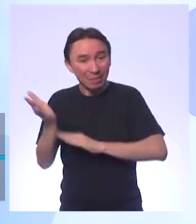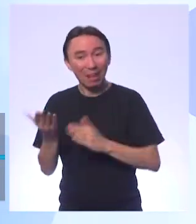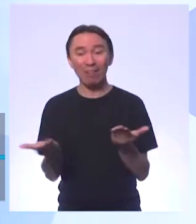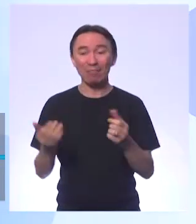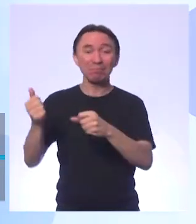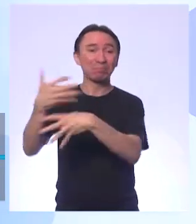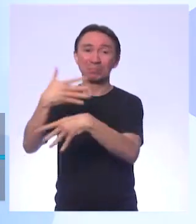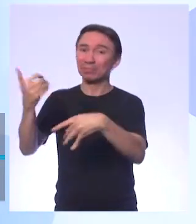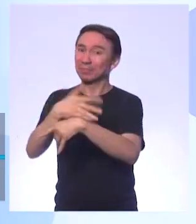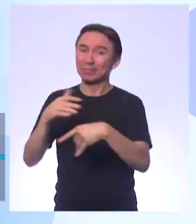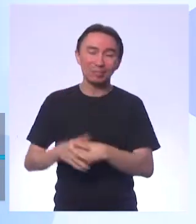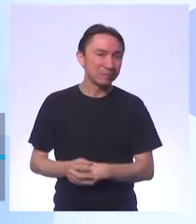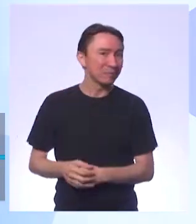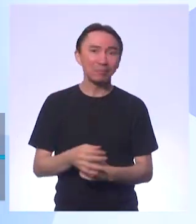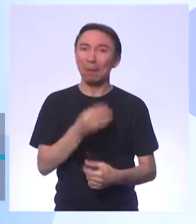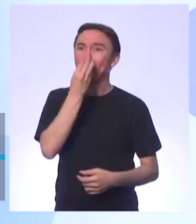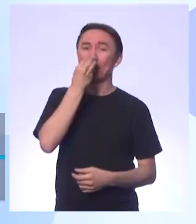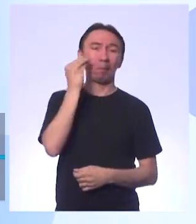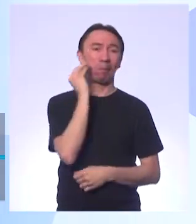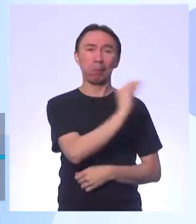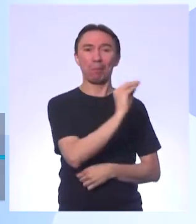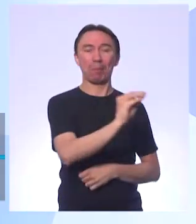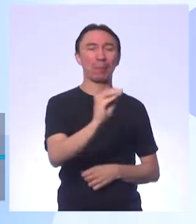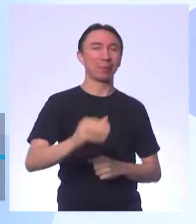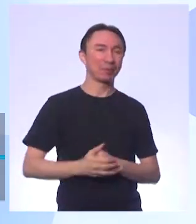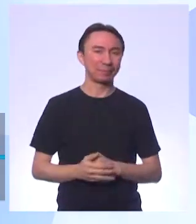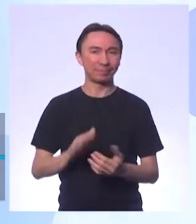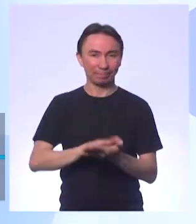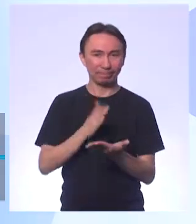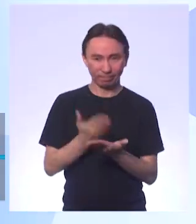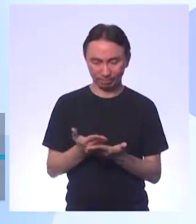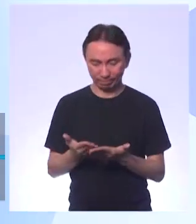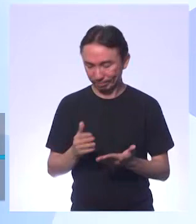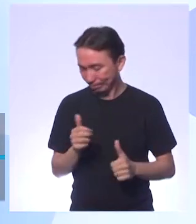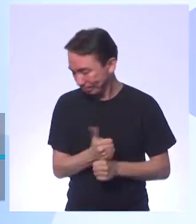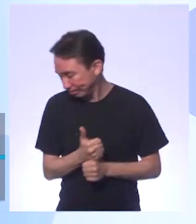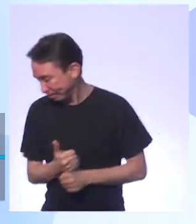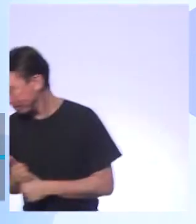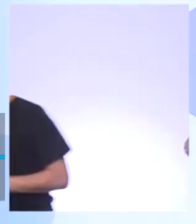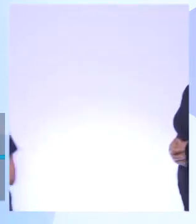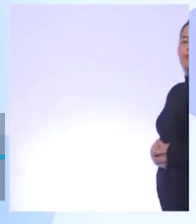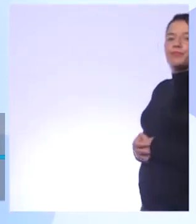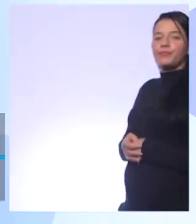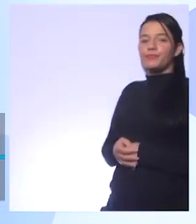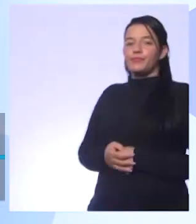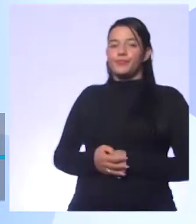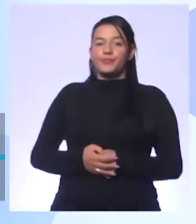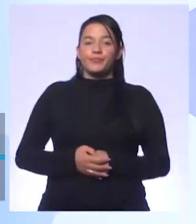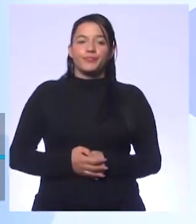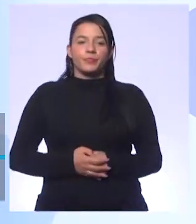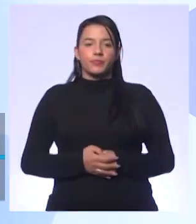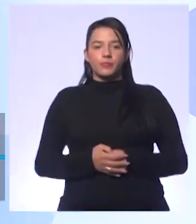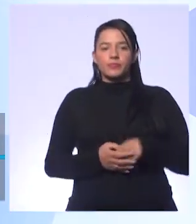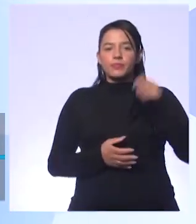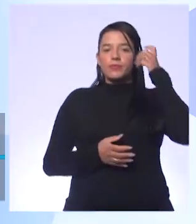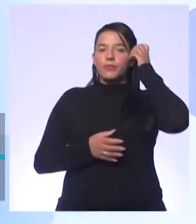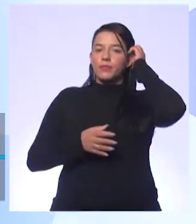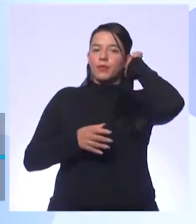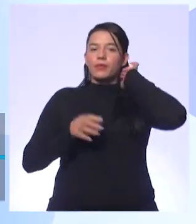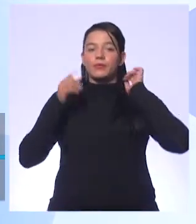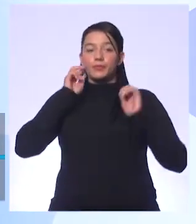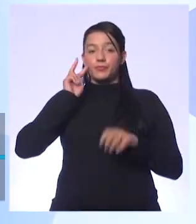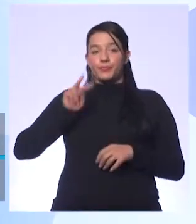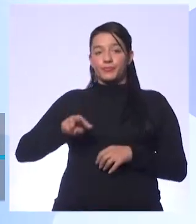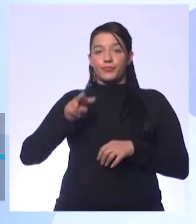à própria sorte. A gente contou a história, né, do iluminismo, das revoluções e parece que é tão bonito, né, de ver os